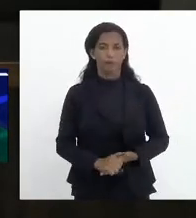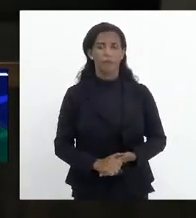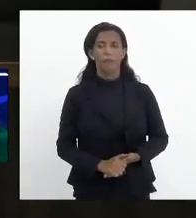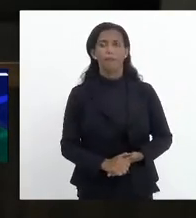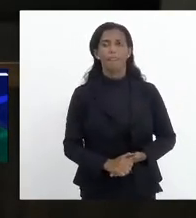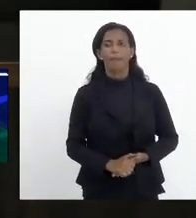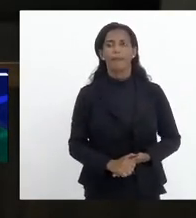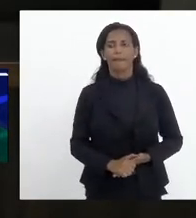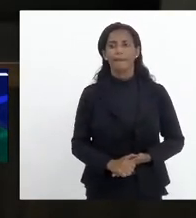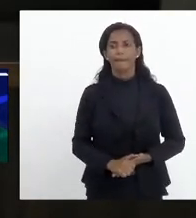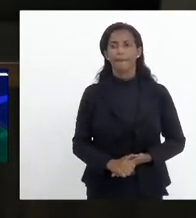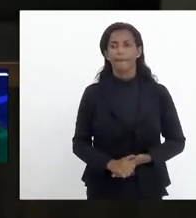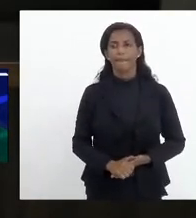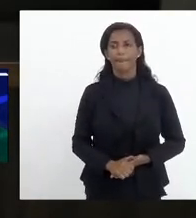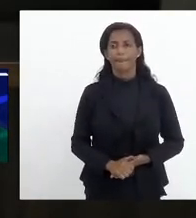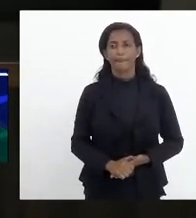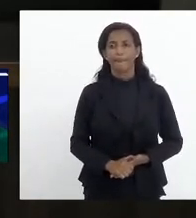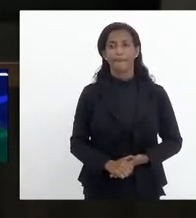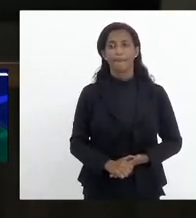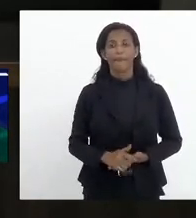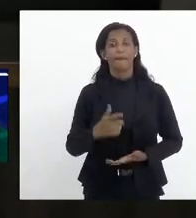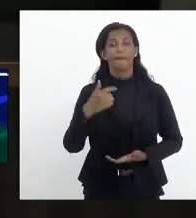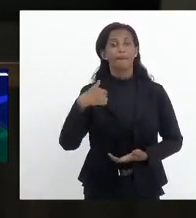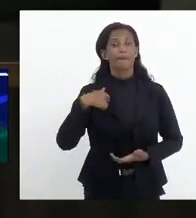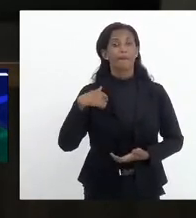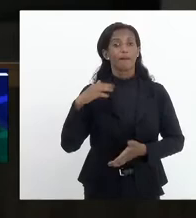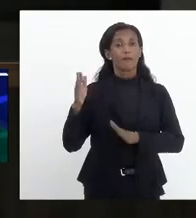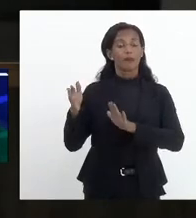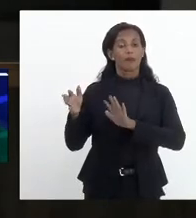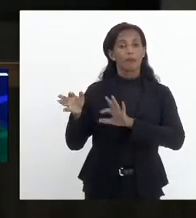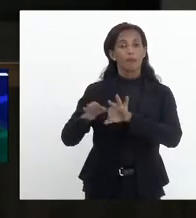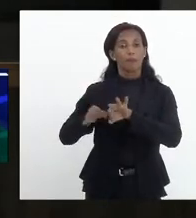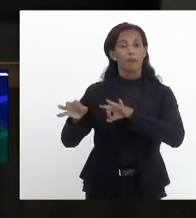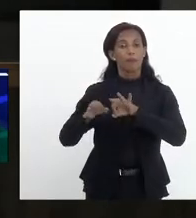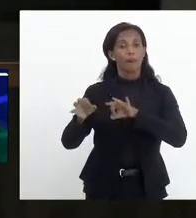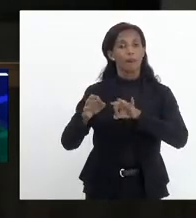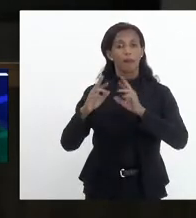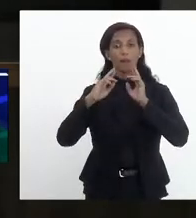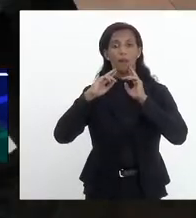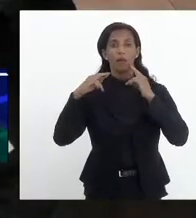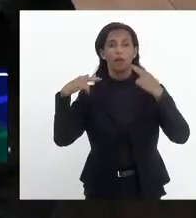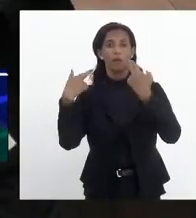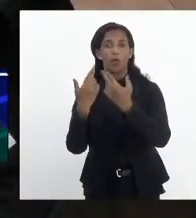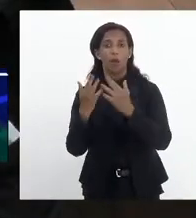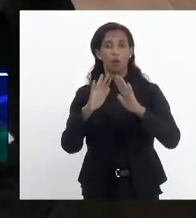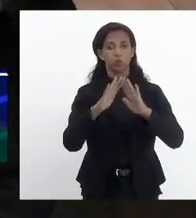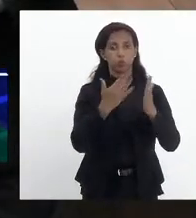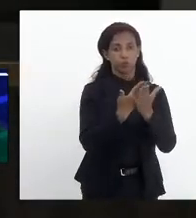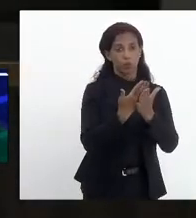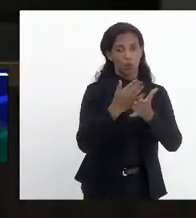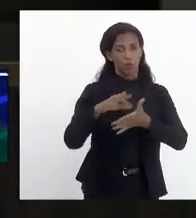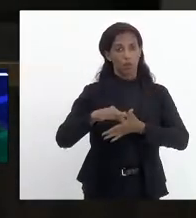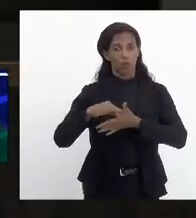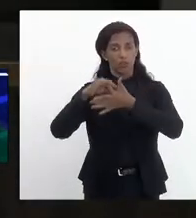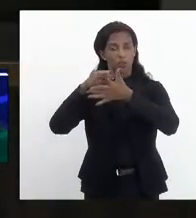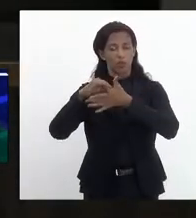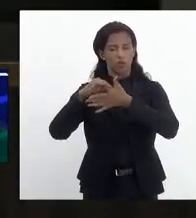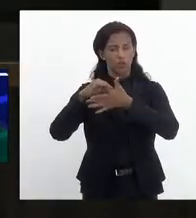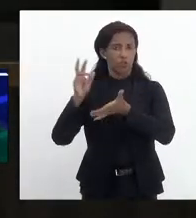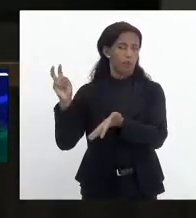Luiz, uma reunião do Colégio de Líderes para a próxima terça-feira, possivelmente às 10 da